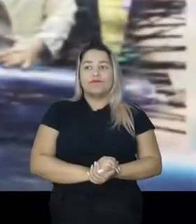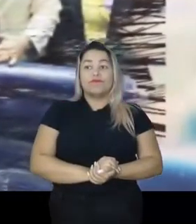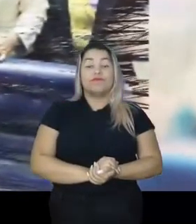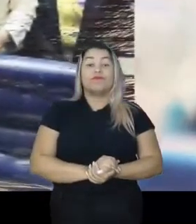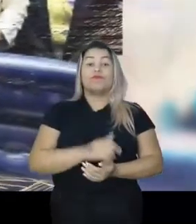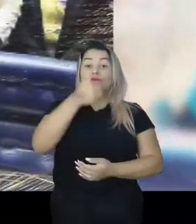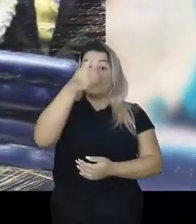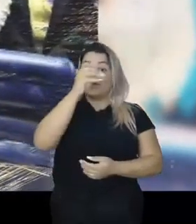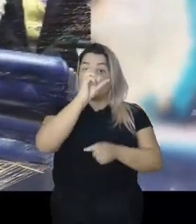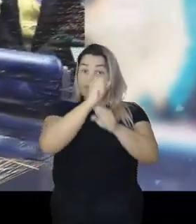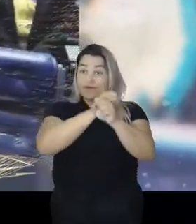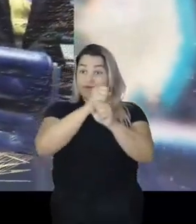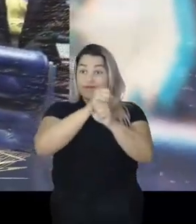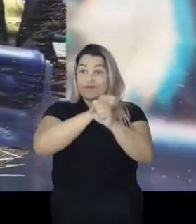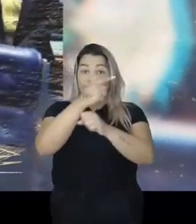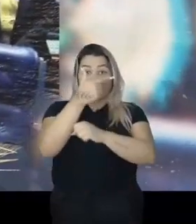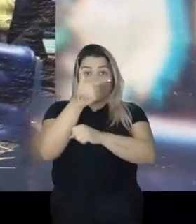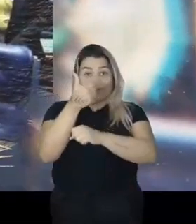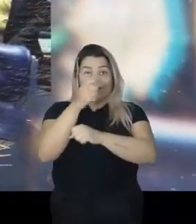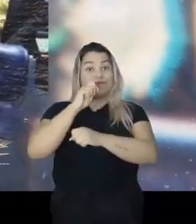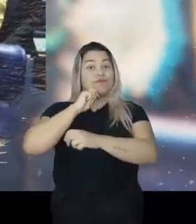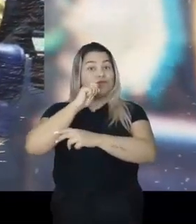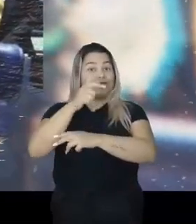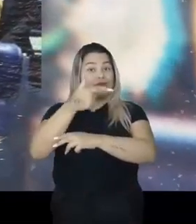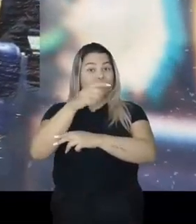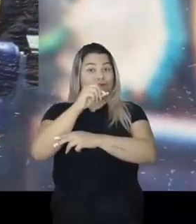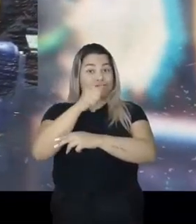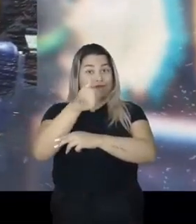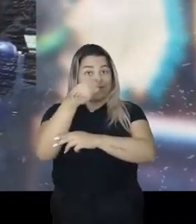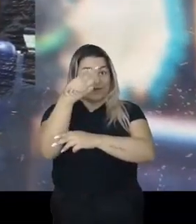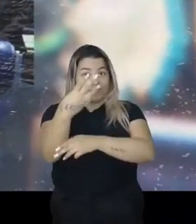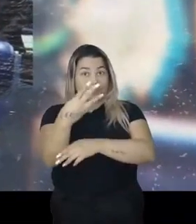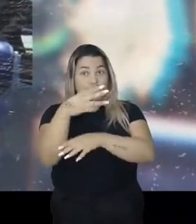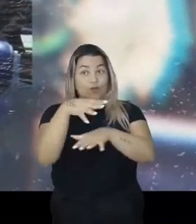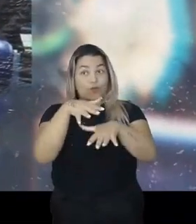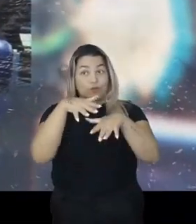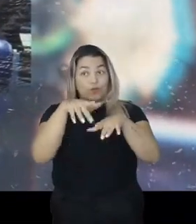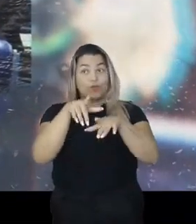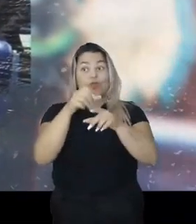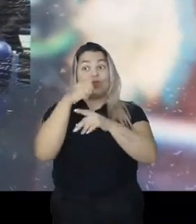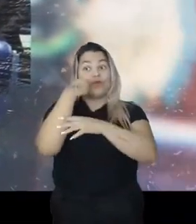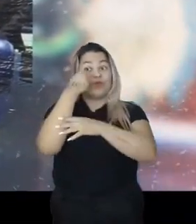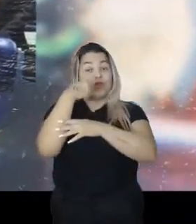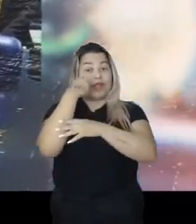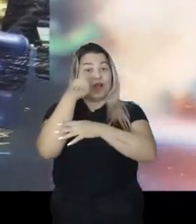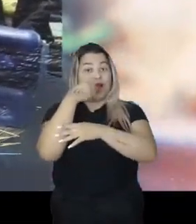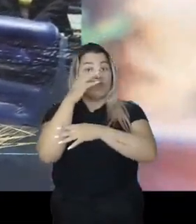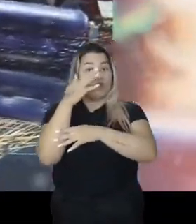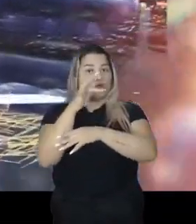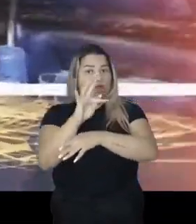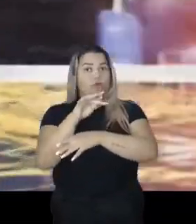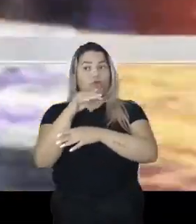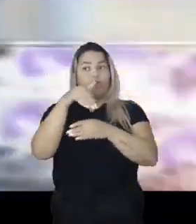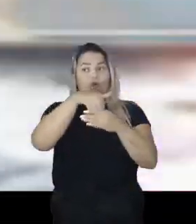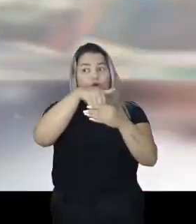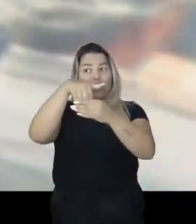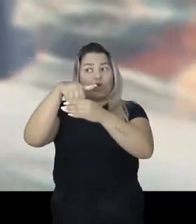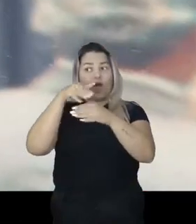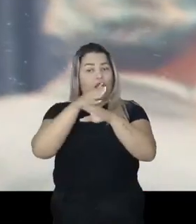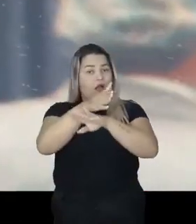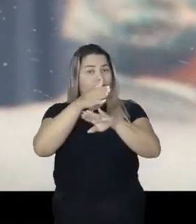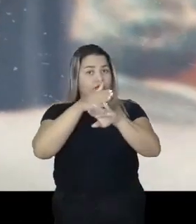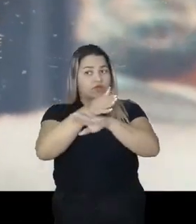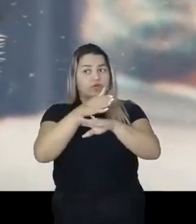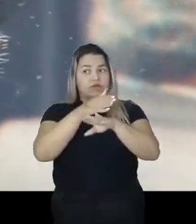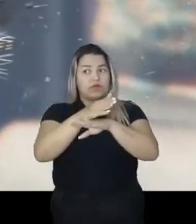Há 10 anos, em 2 de abril de 2013, o plenário do Senado Federal aprovou por unanimidade a